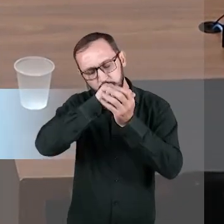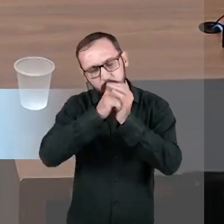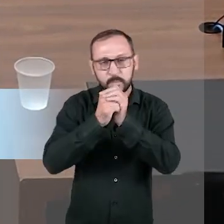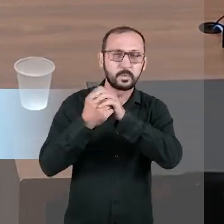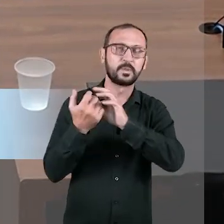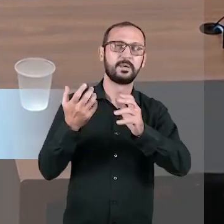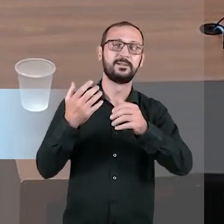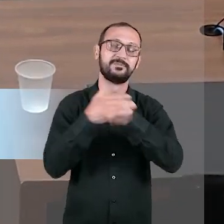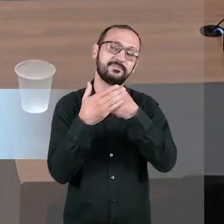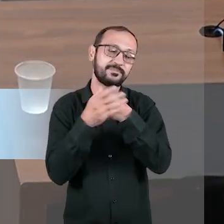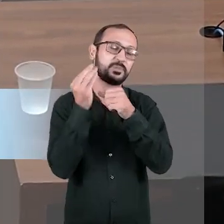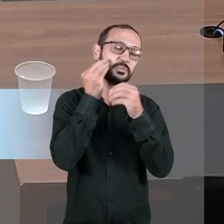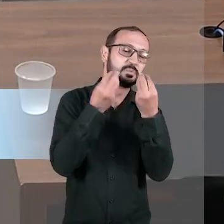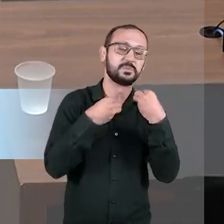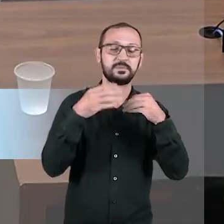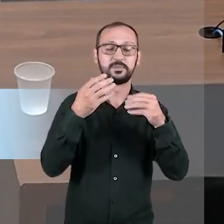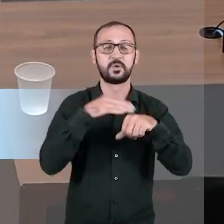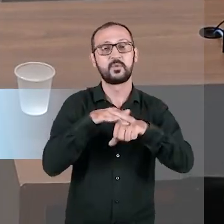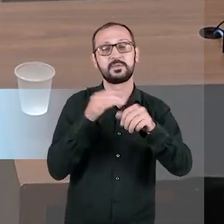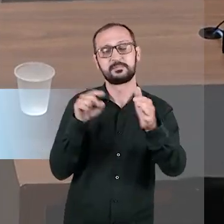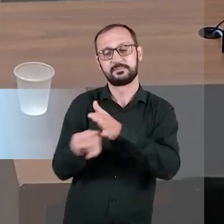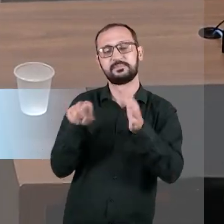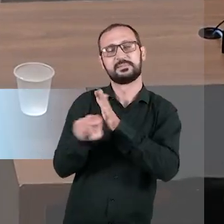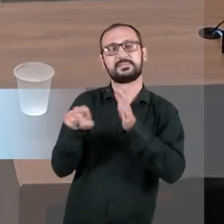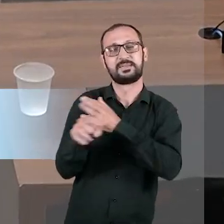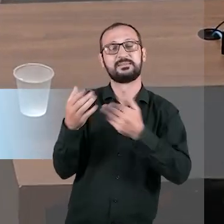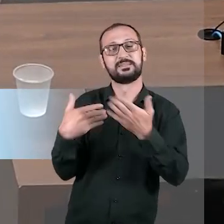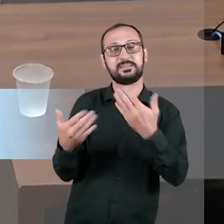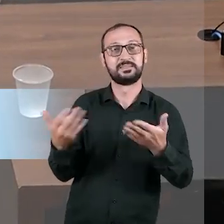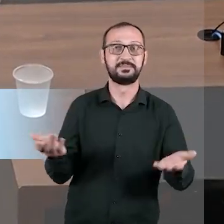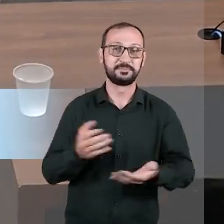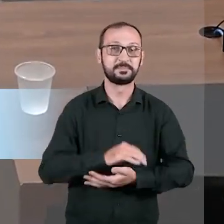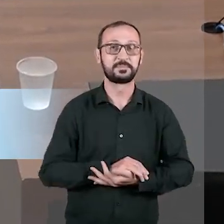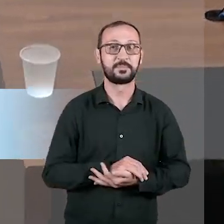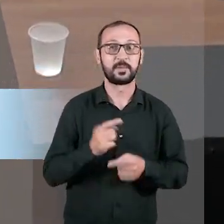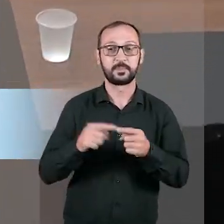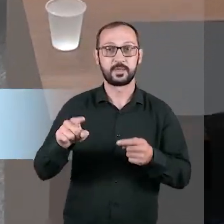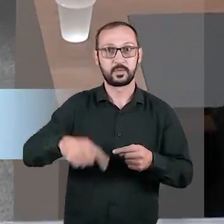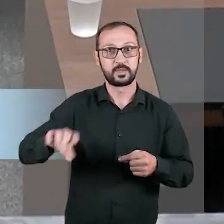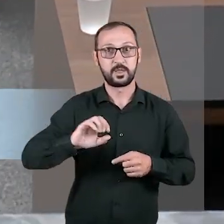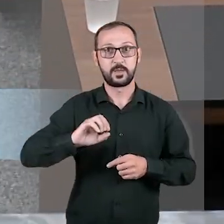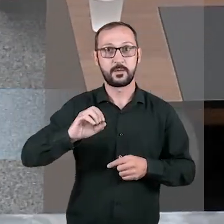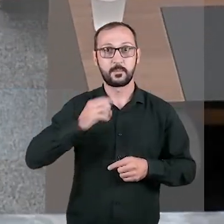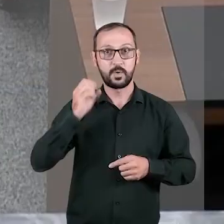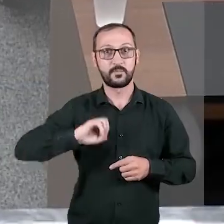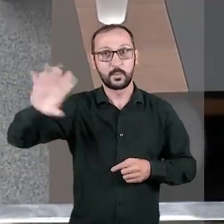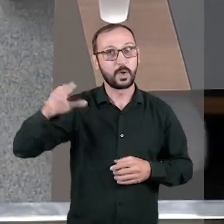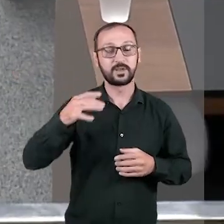mão, beijava, ficava junto, conversava, perguntei as coisas que eu queria saber, né? Porque depois que vai, não tem como, tem